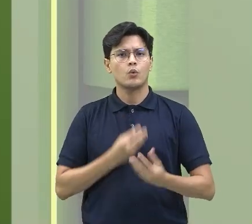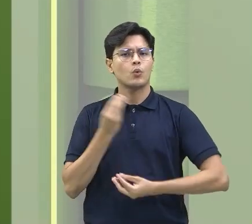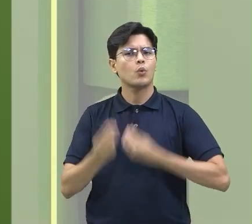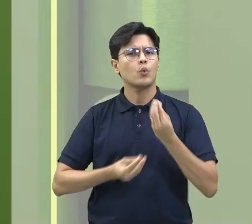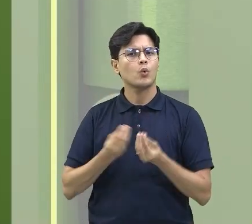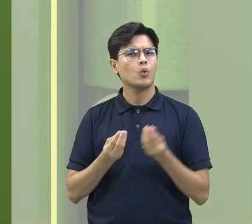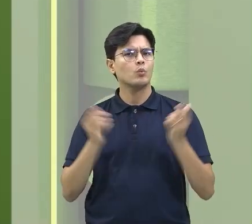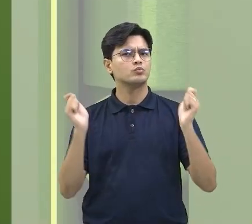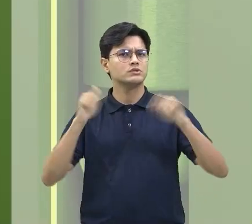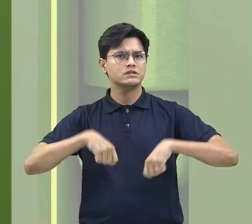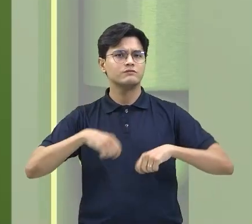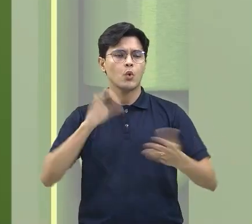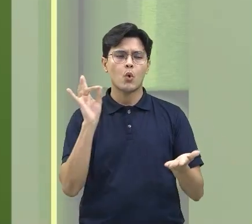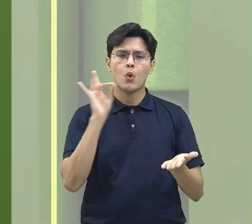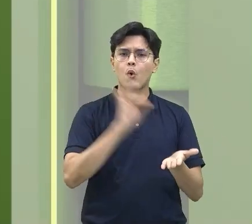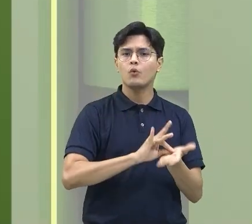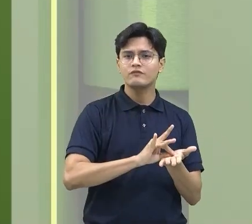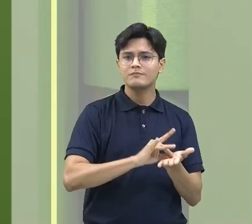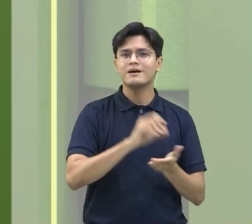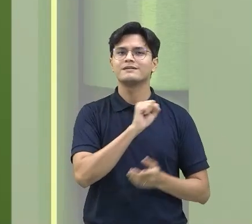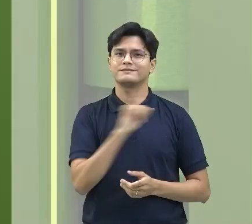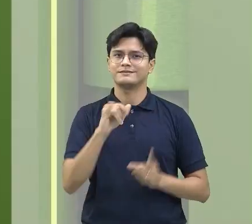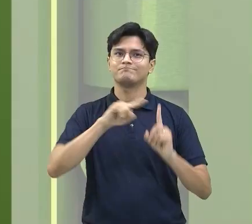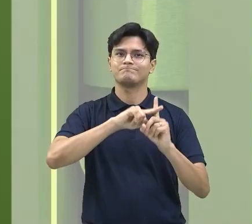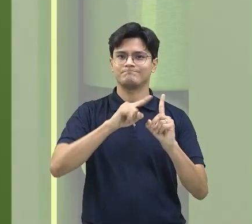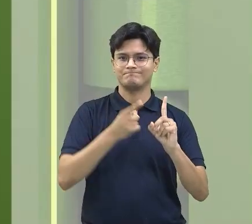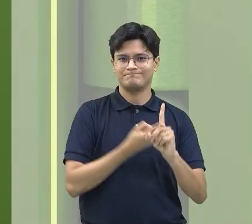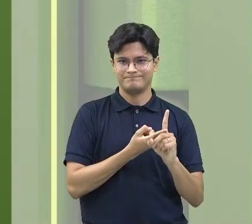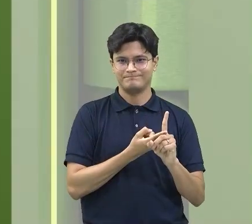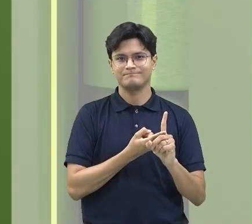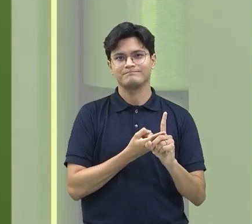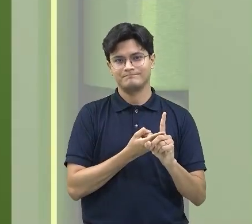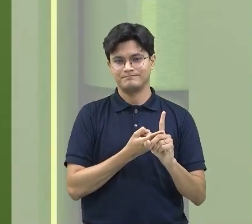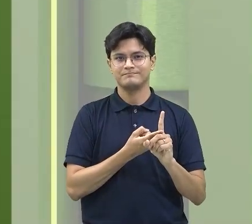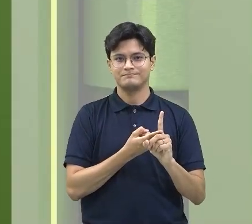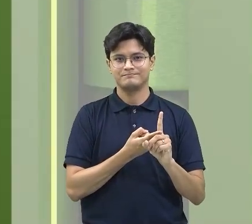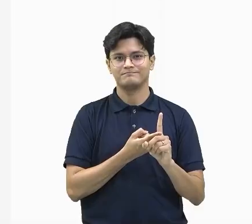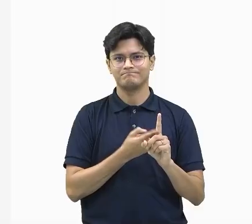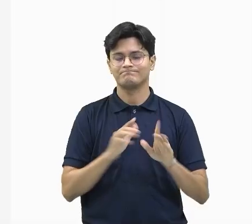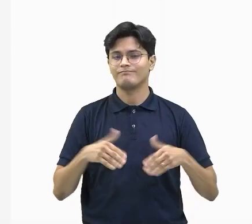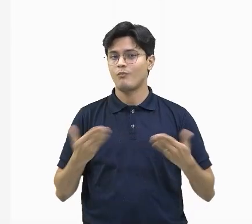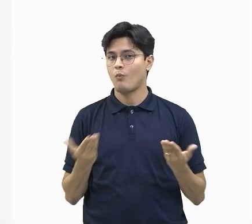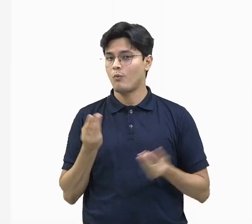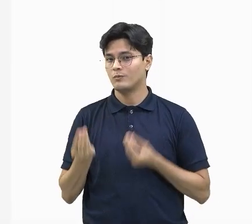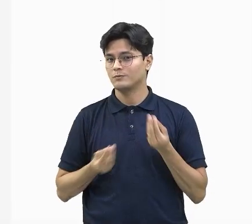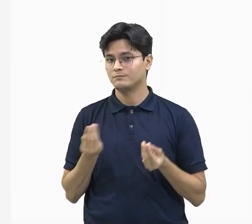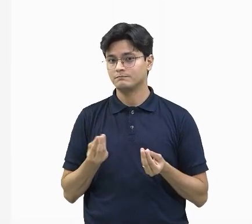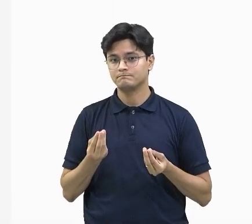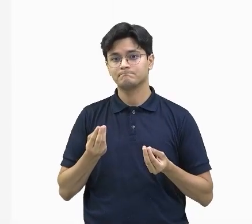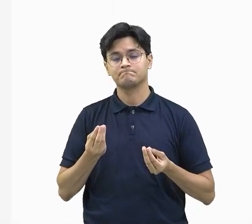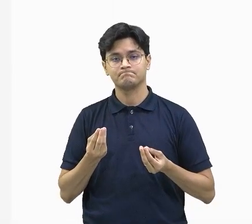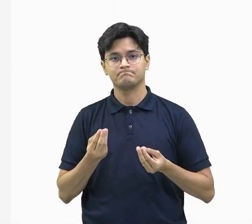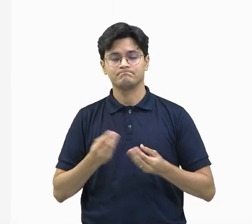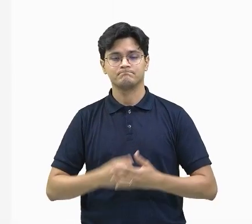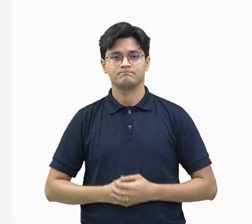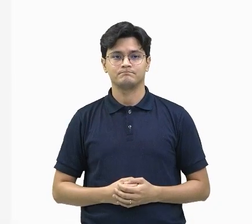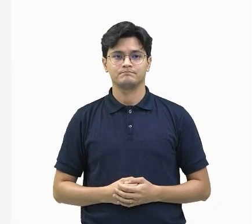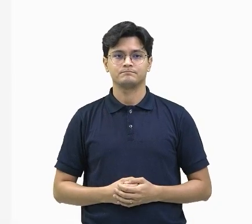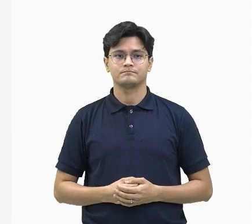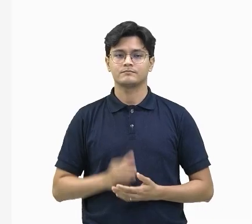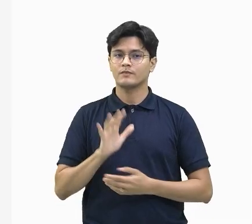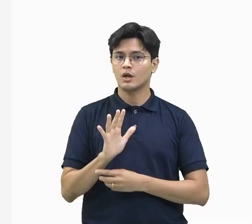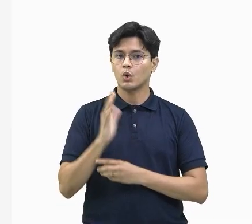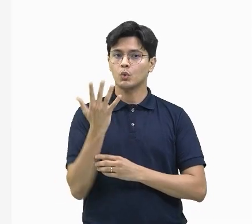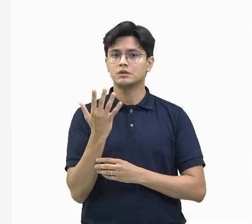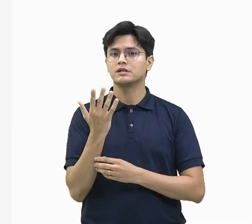então, confirmar de fato que está grávida? Vamos ver como se faz o diagnóstico. Ele é realizado,